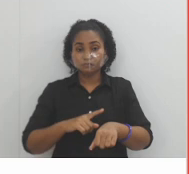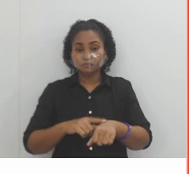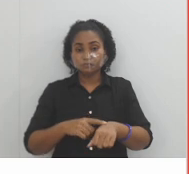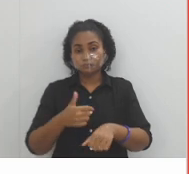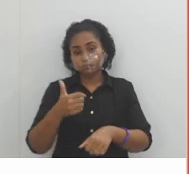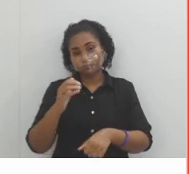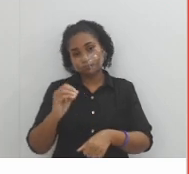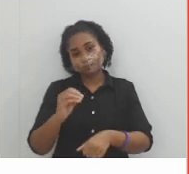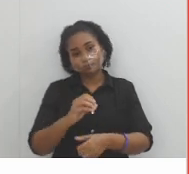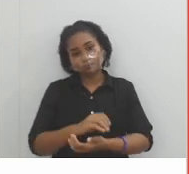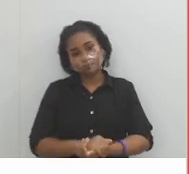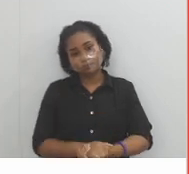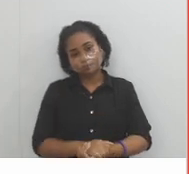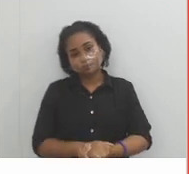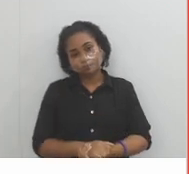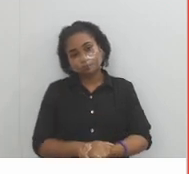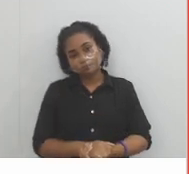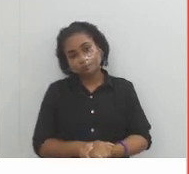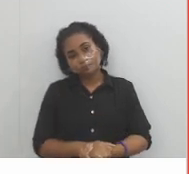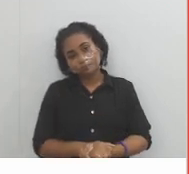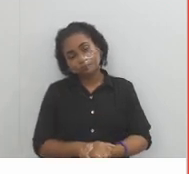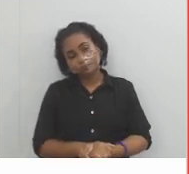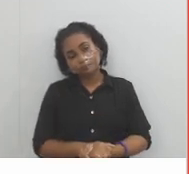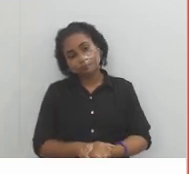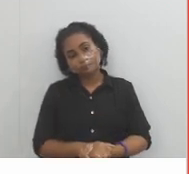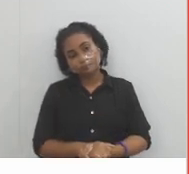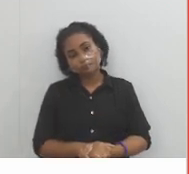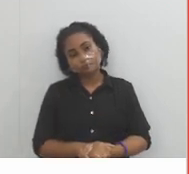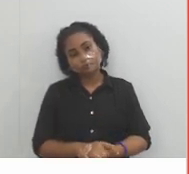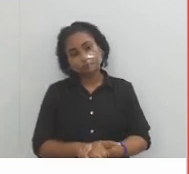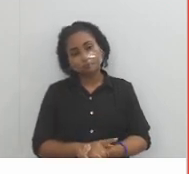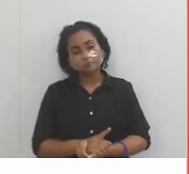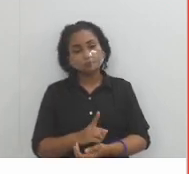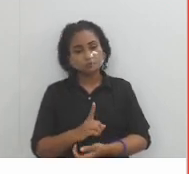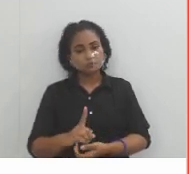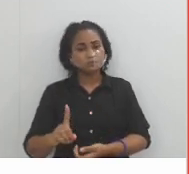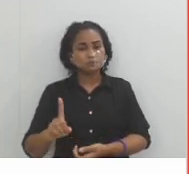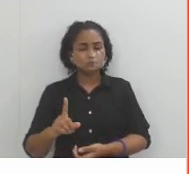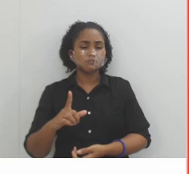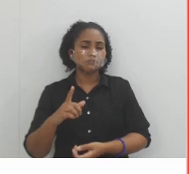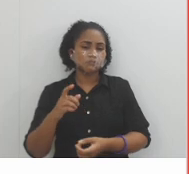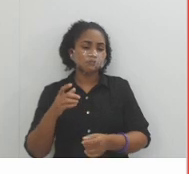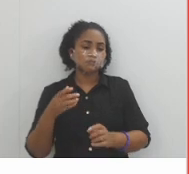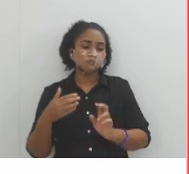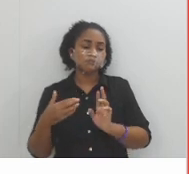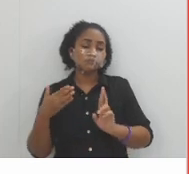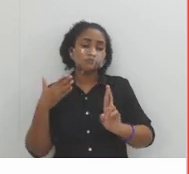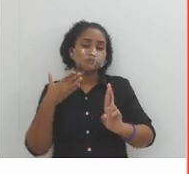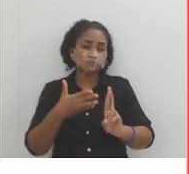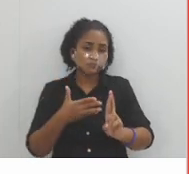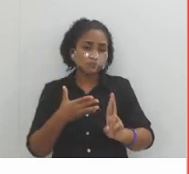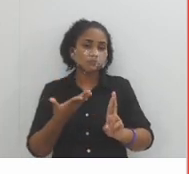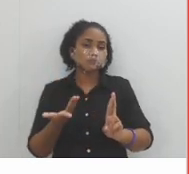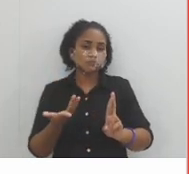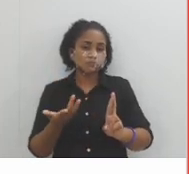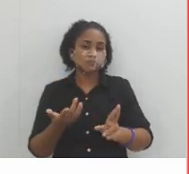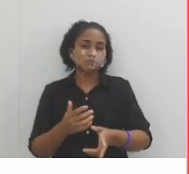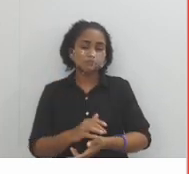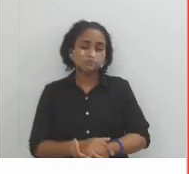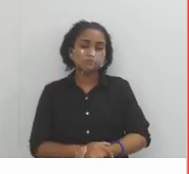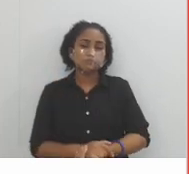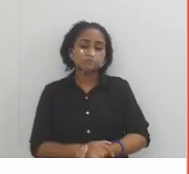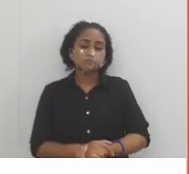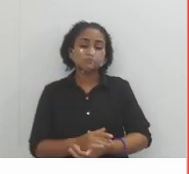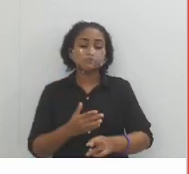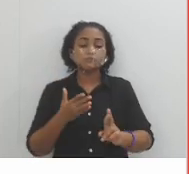só. Cheguei a Roma. Tá, então indicando o quê? Direção, né?